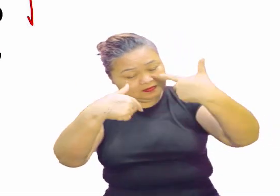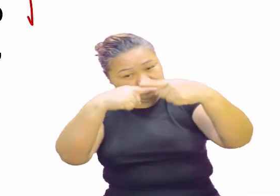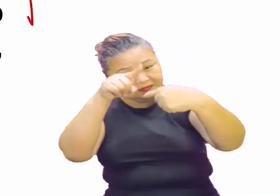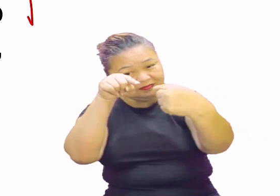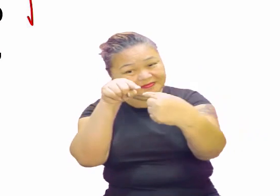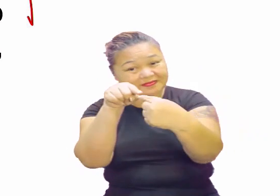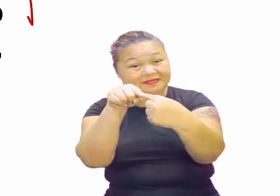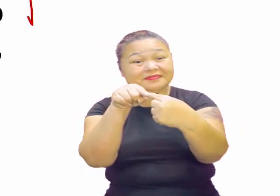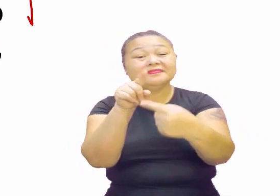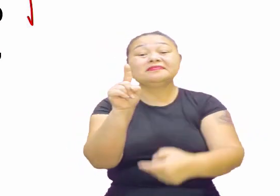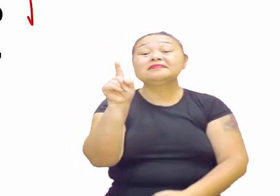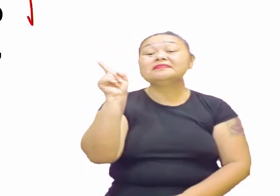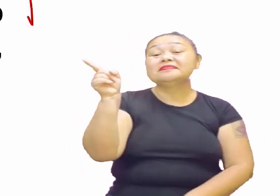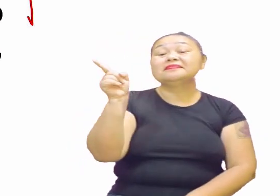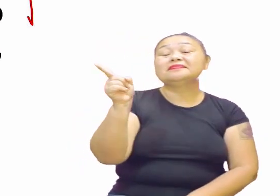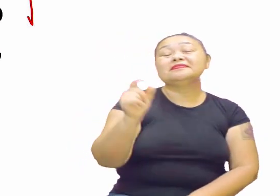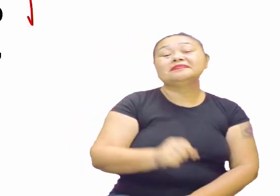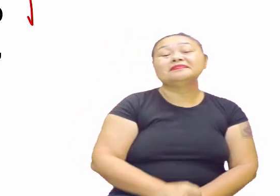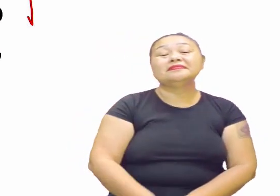fim. Aí eles pegam